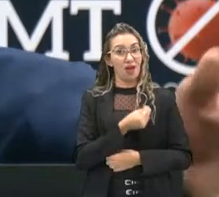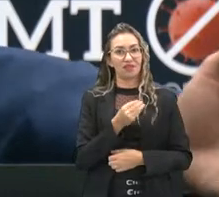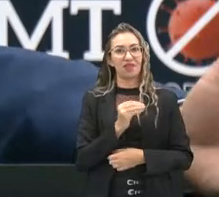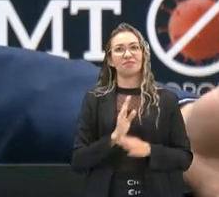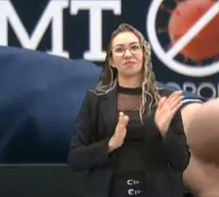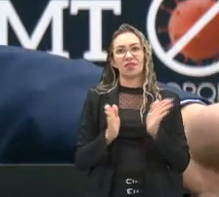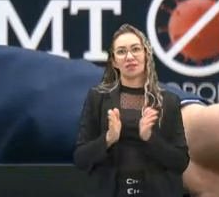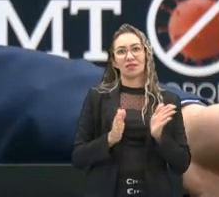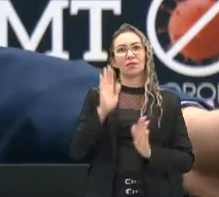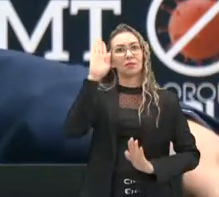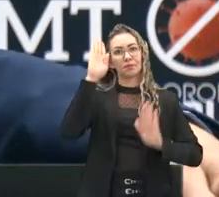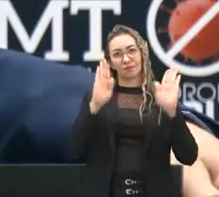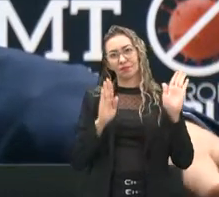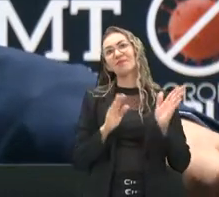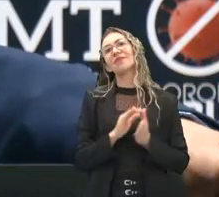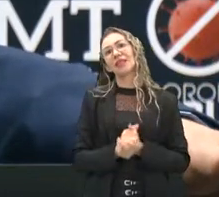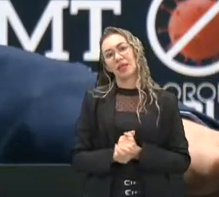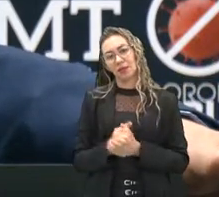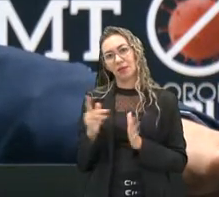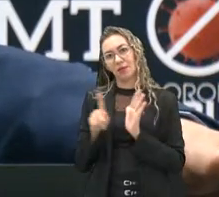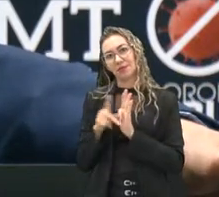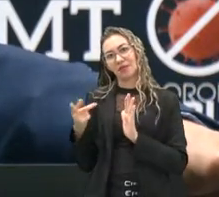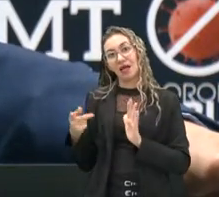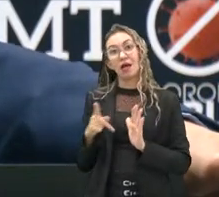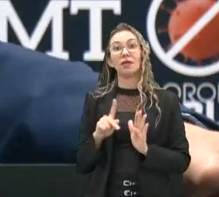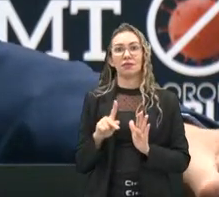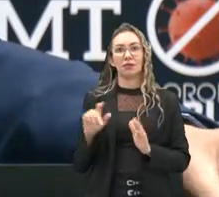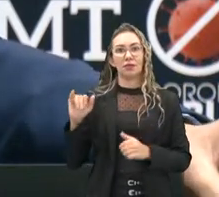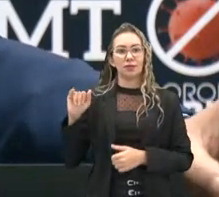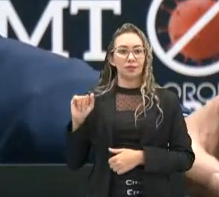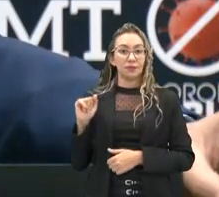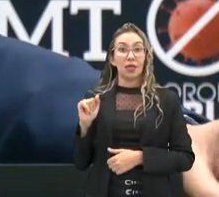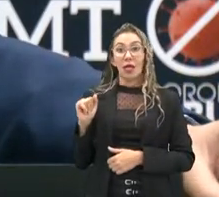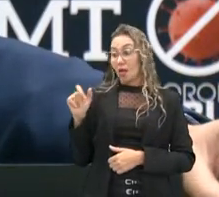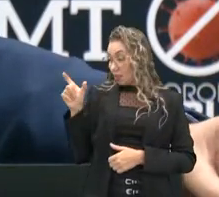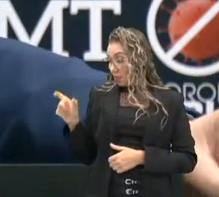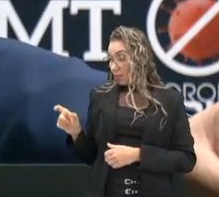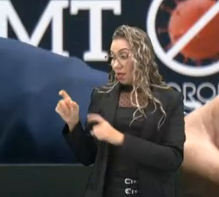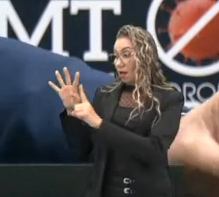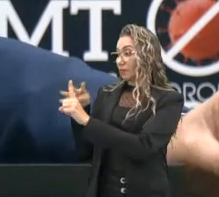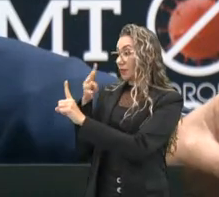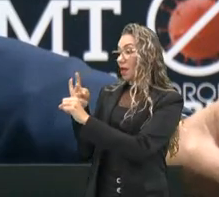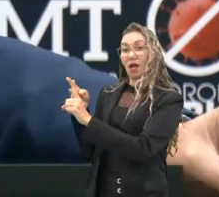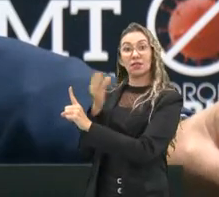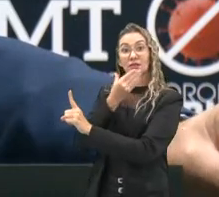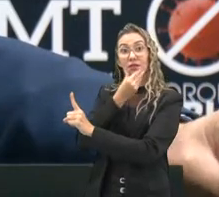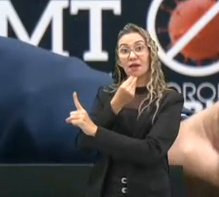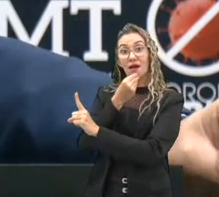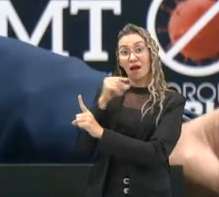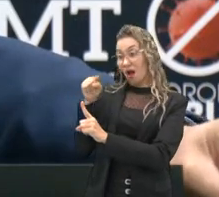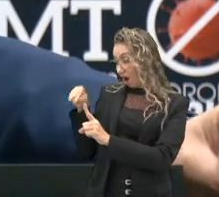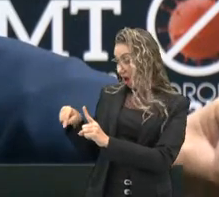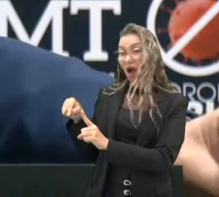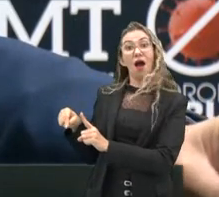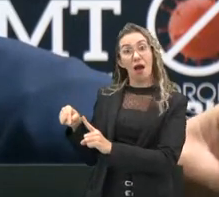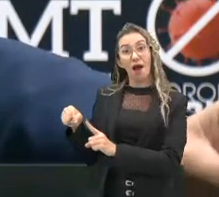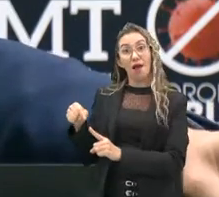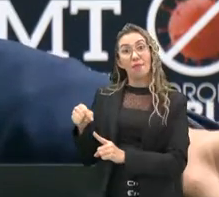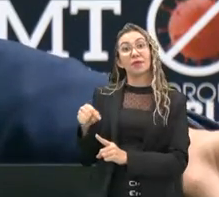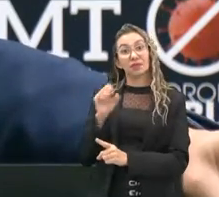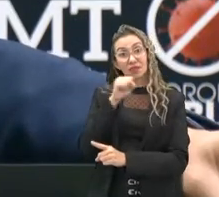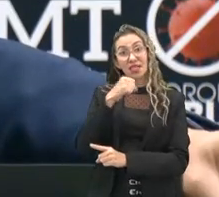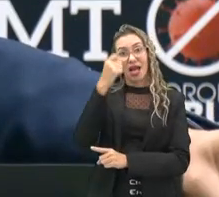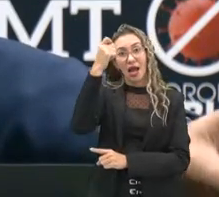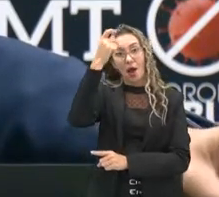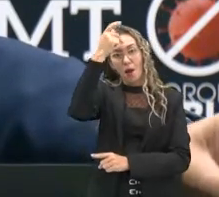aqui, um desses temas é este. E Filinto é uma figura polêmica e permanecerá sendo polêmica para